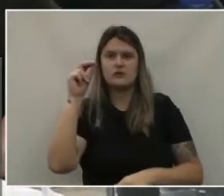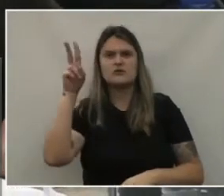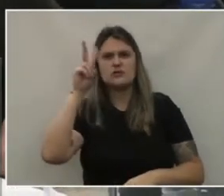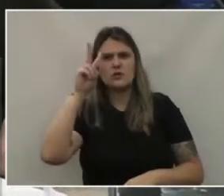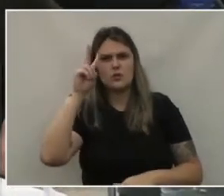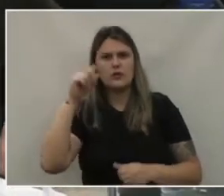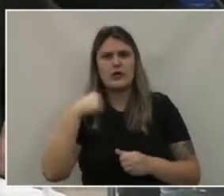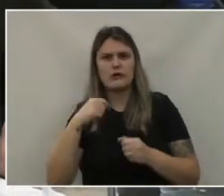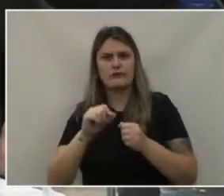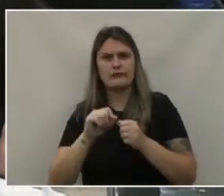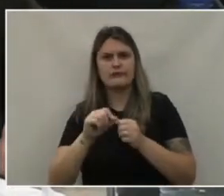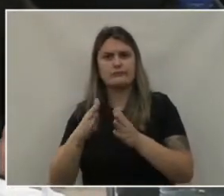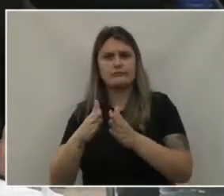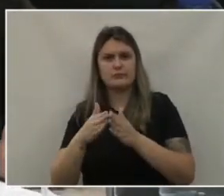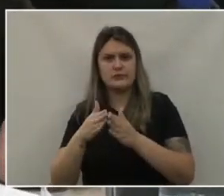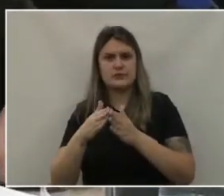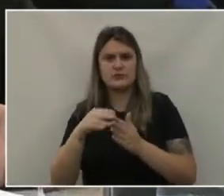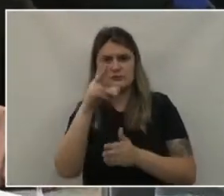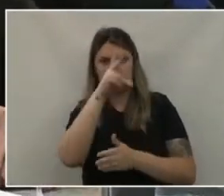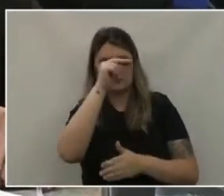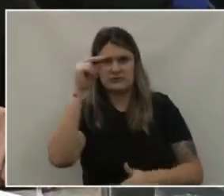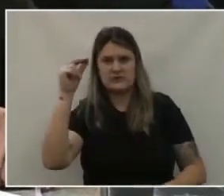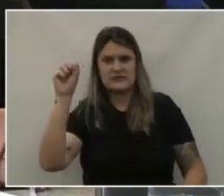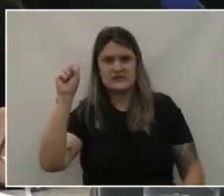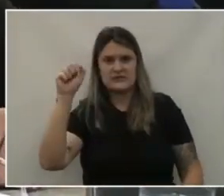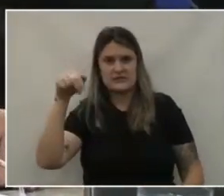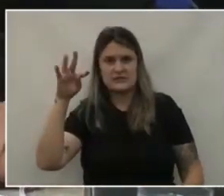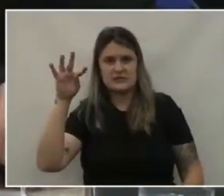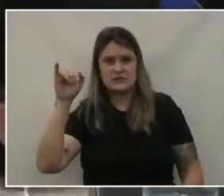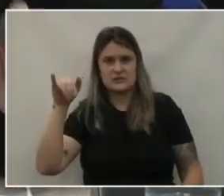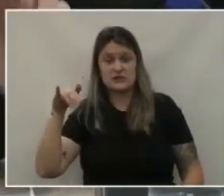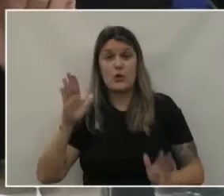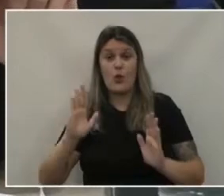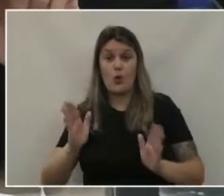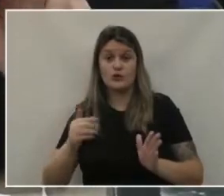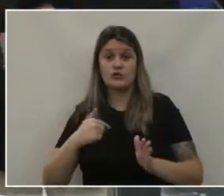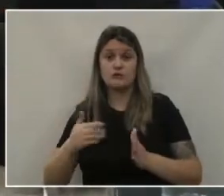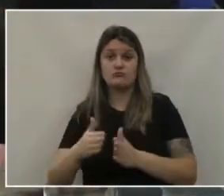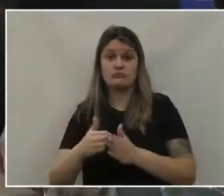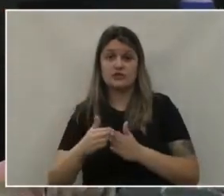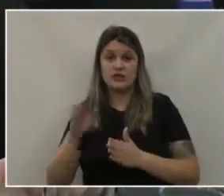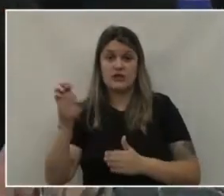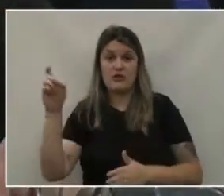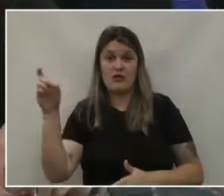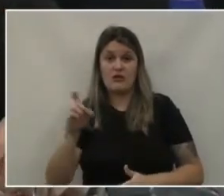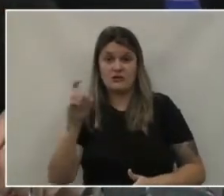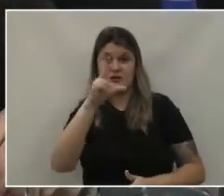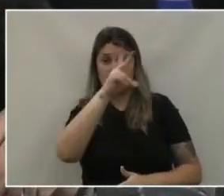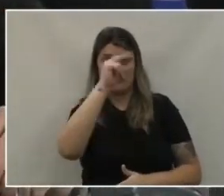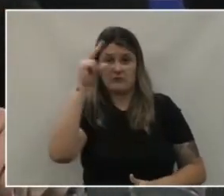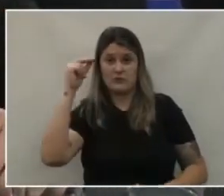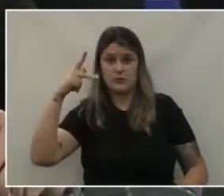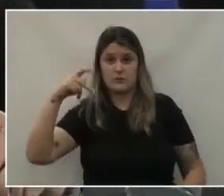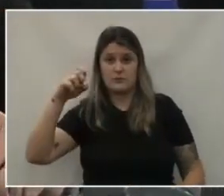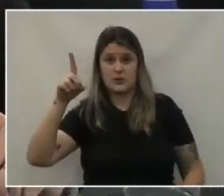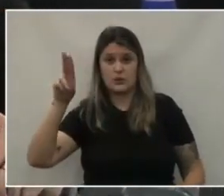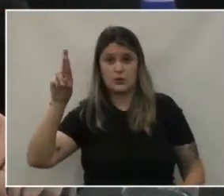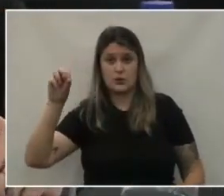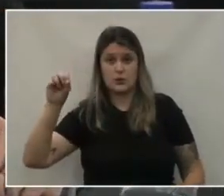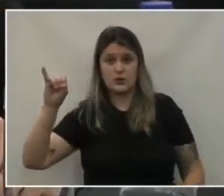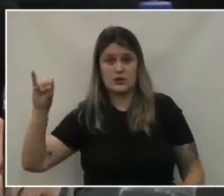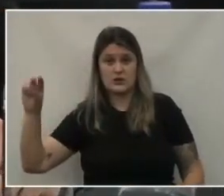passada eu fiz solicitando a presença do Santim, e agora estou solicitando a presença do Pedro Ivo.